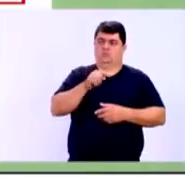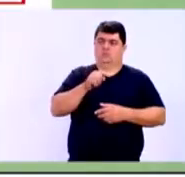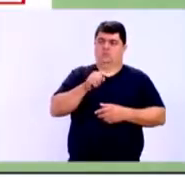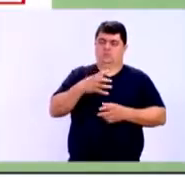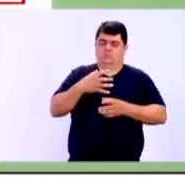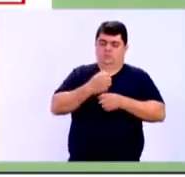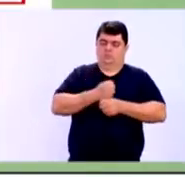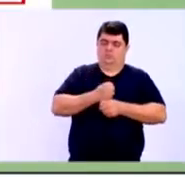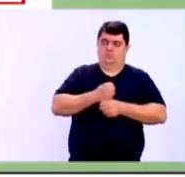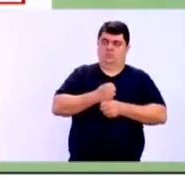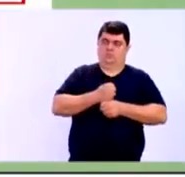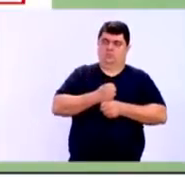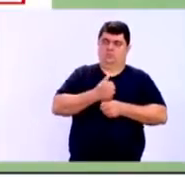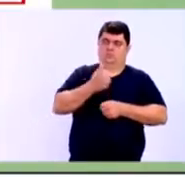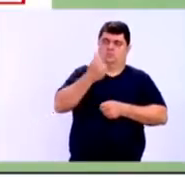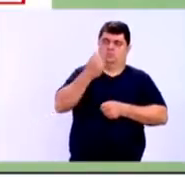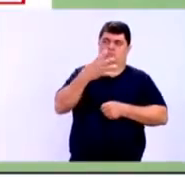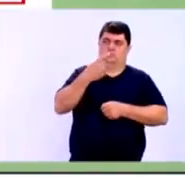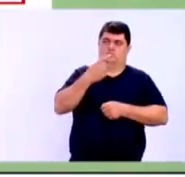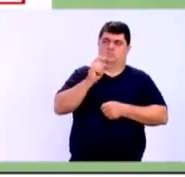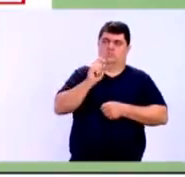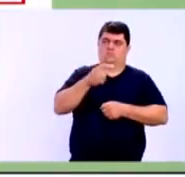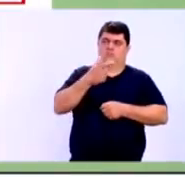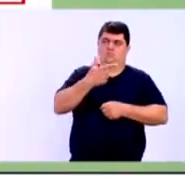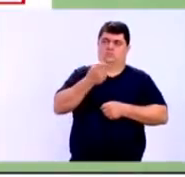Agora, vamos fazer essa leitura aqui comigo.